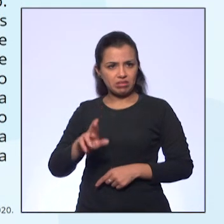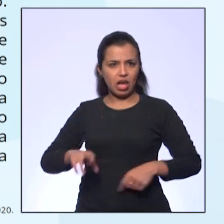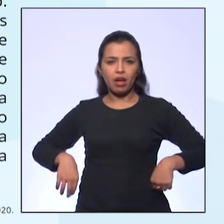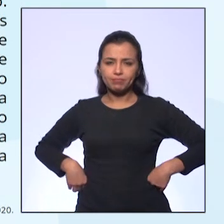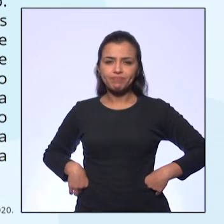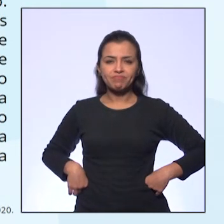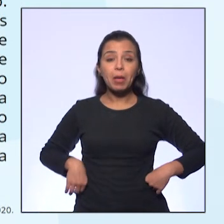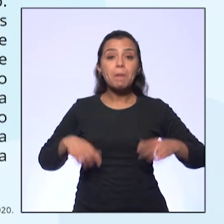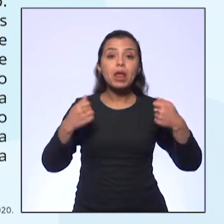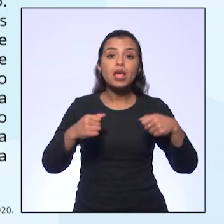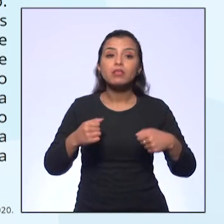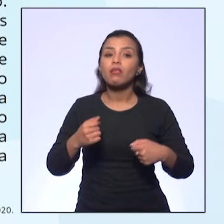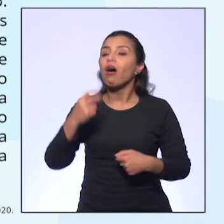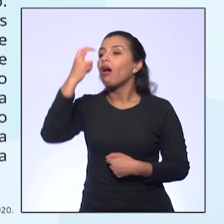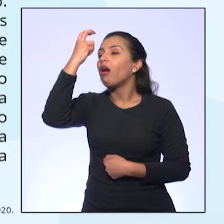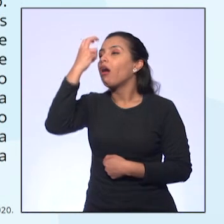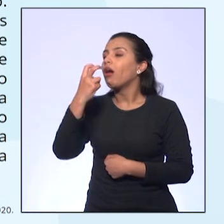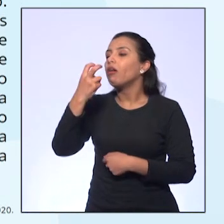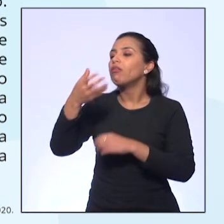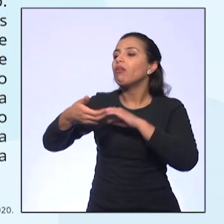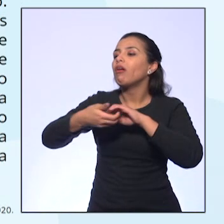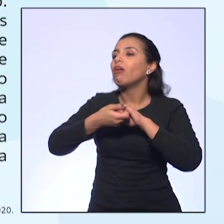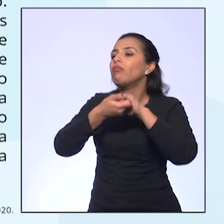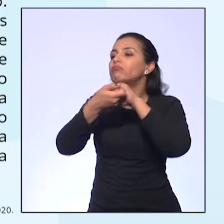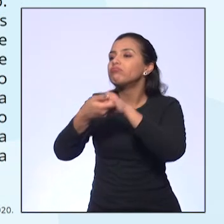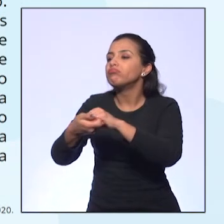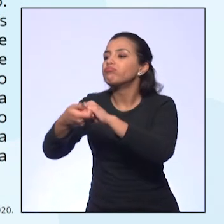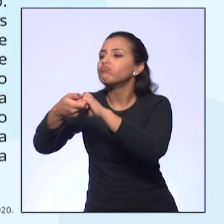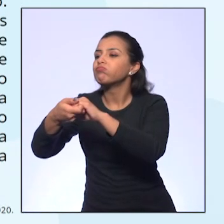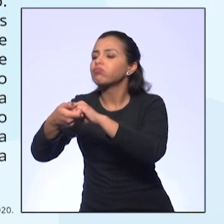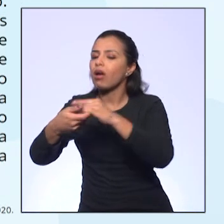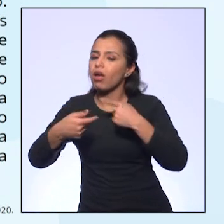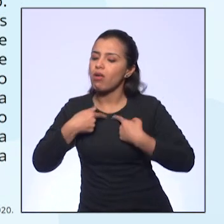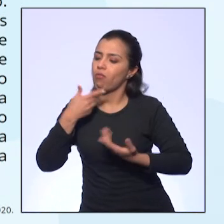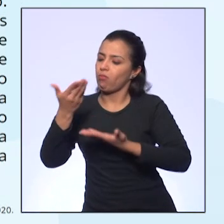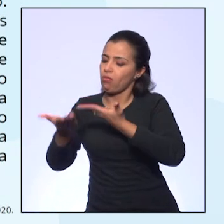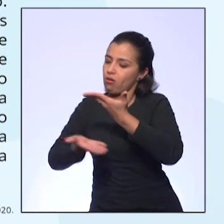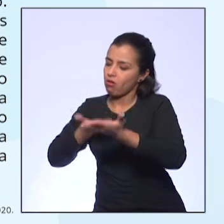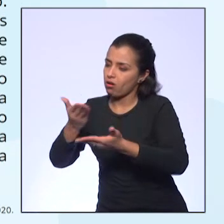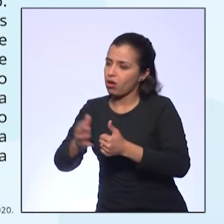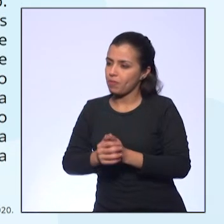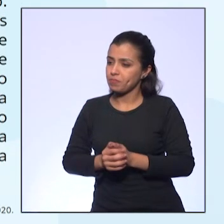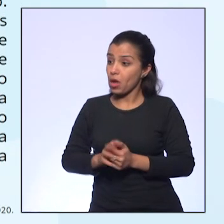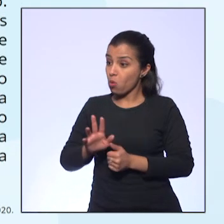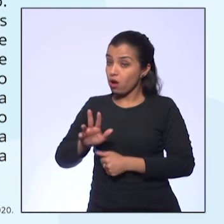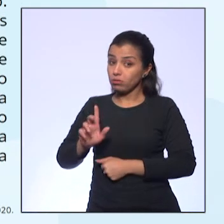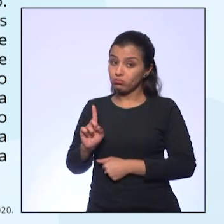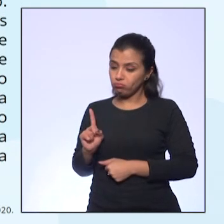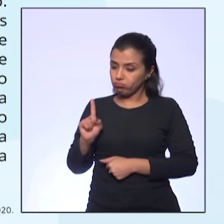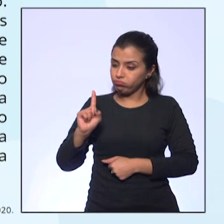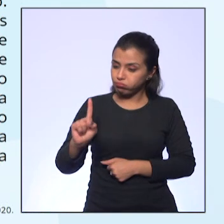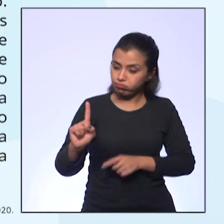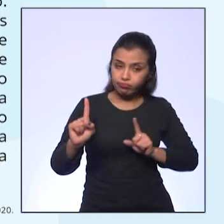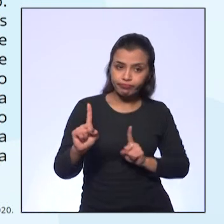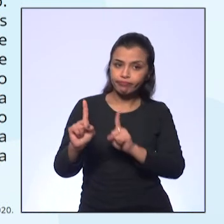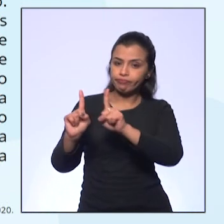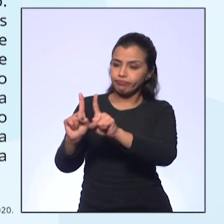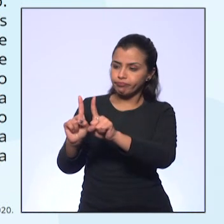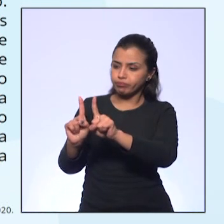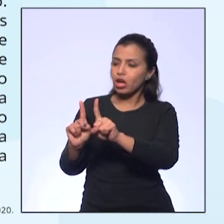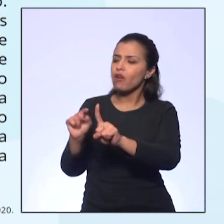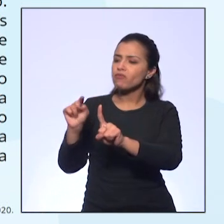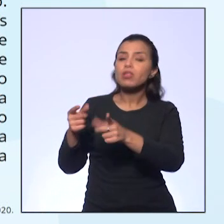deixes cegamente levar pela mão de teu pai. Logo que deres este passo difícil, conhecerás que a